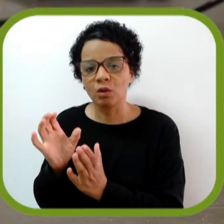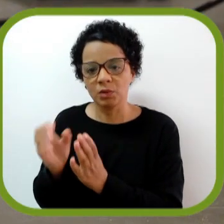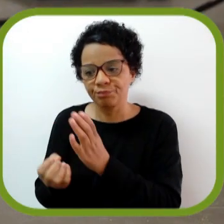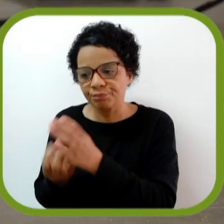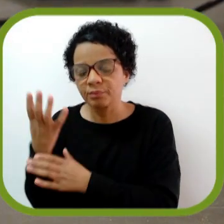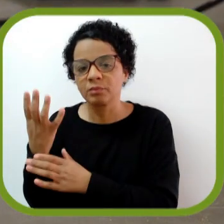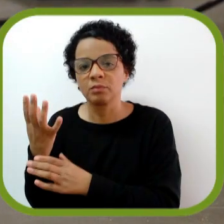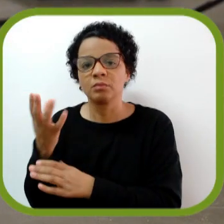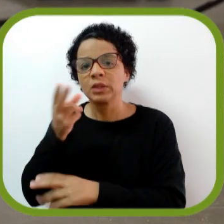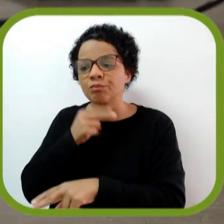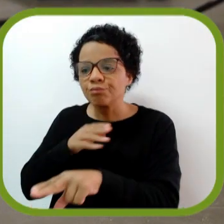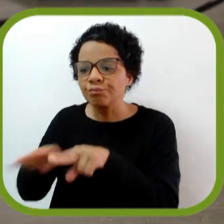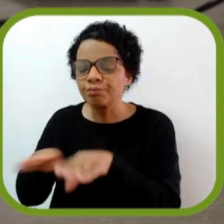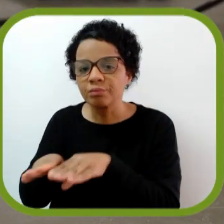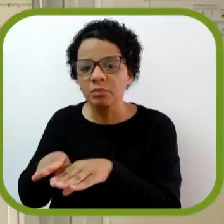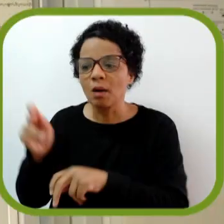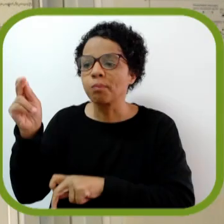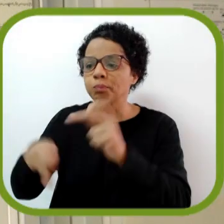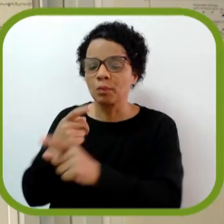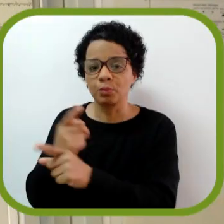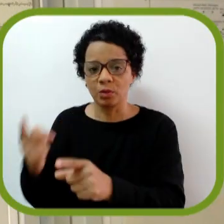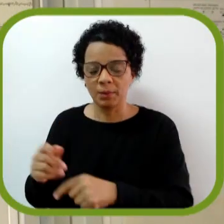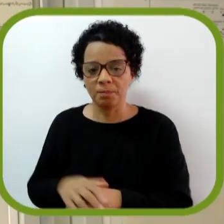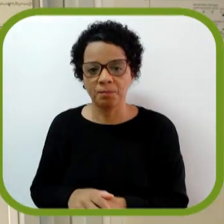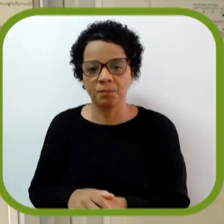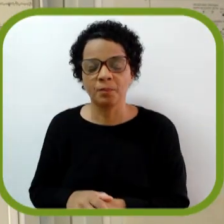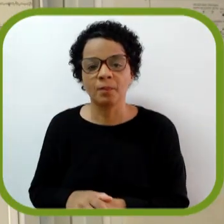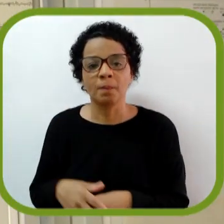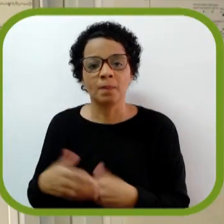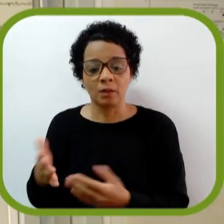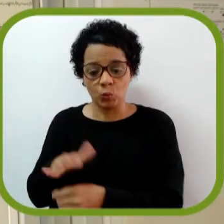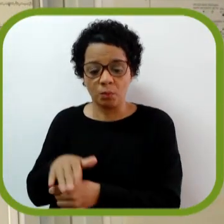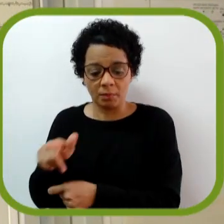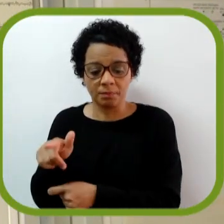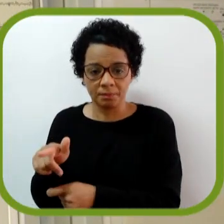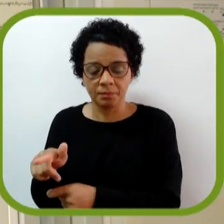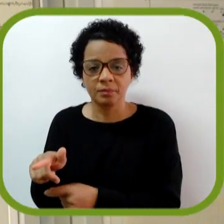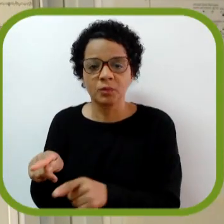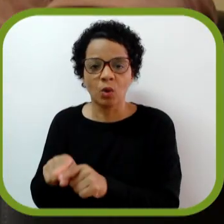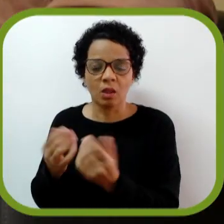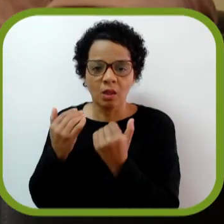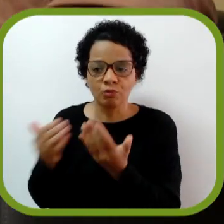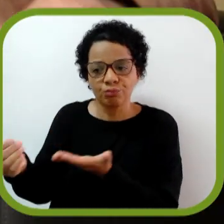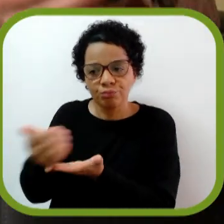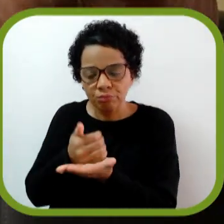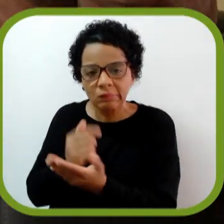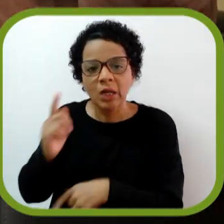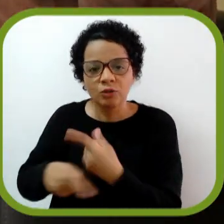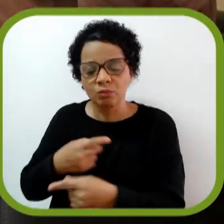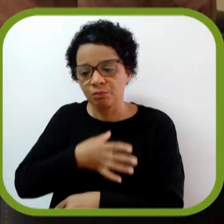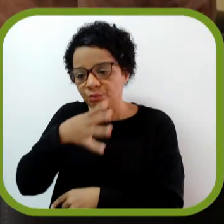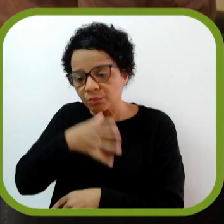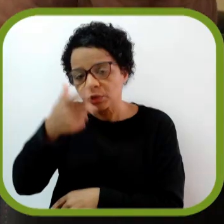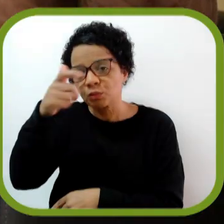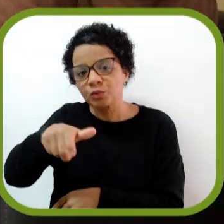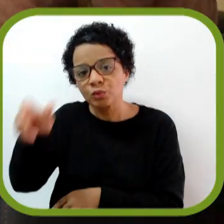a formação dos sismos, porque é que eles ocorrem e, nesse sentido, o contributo societal que podemos dar é o